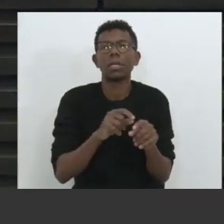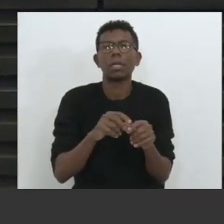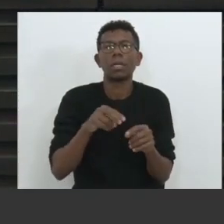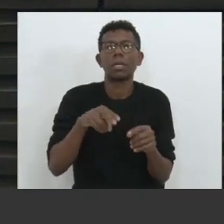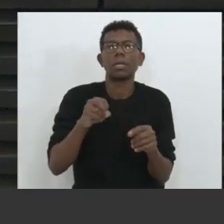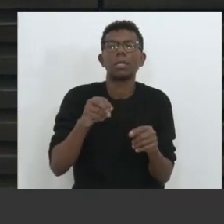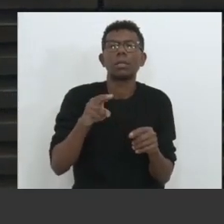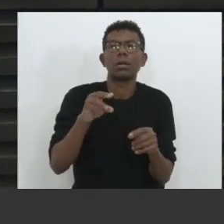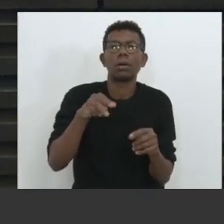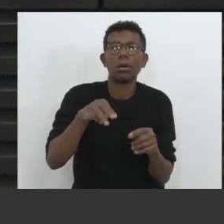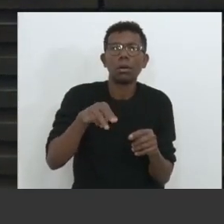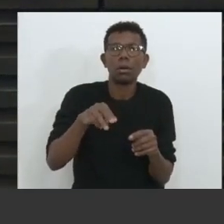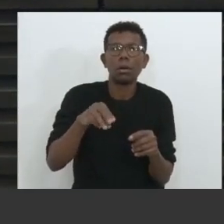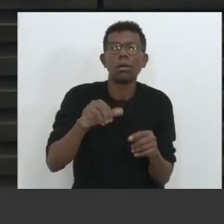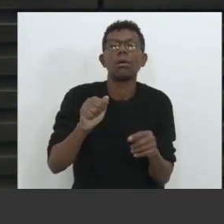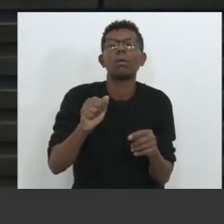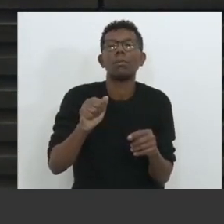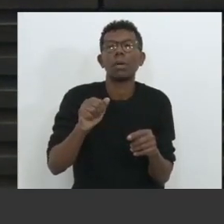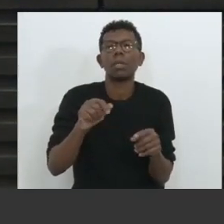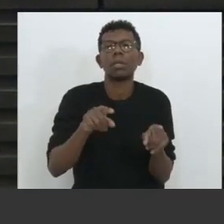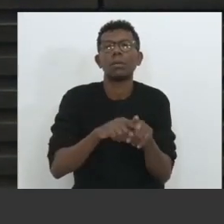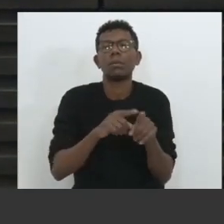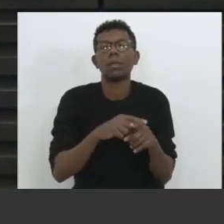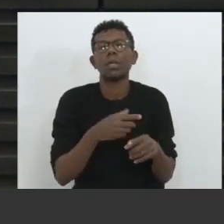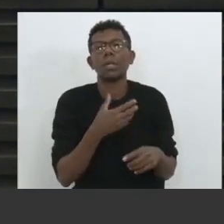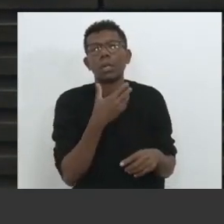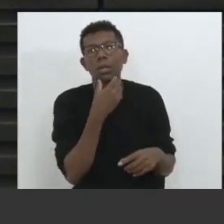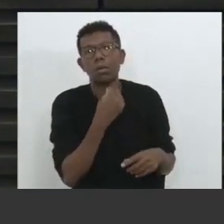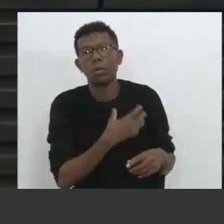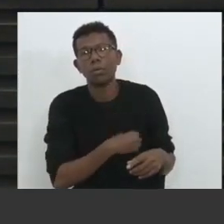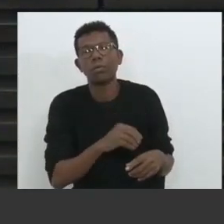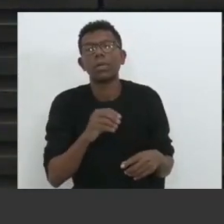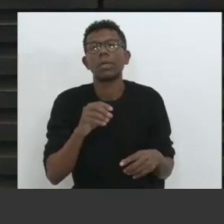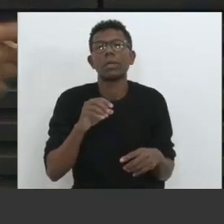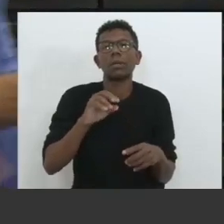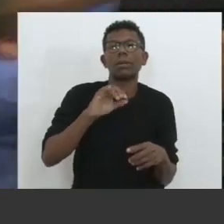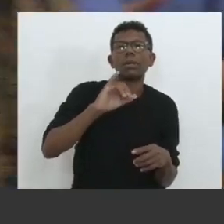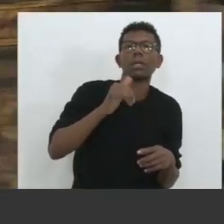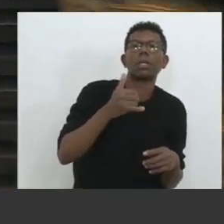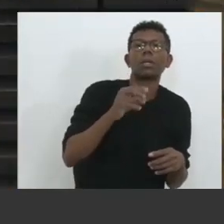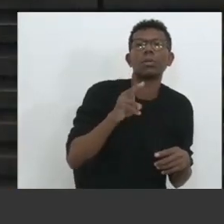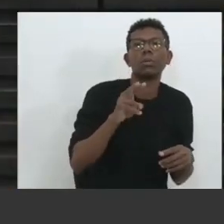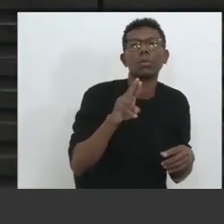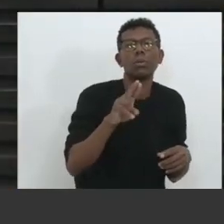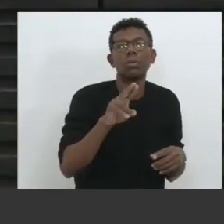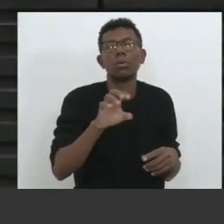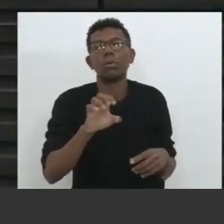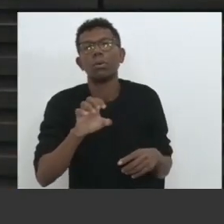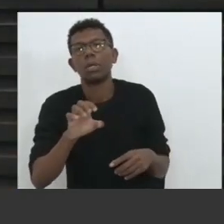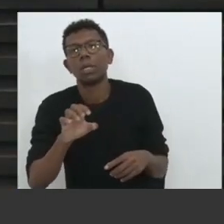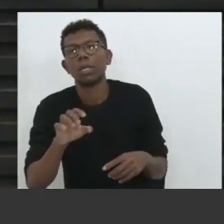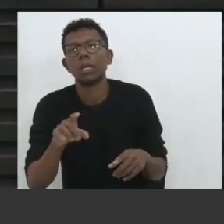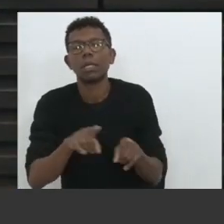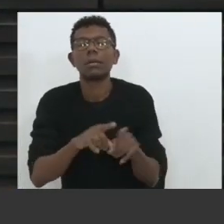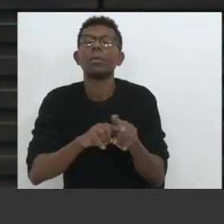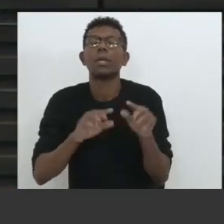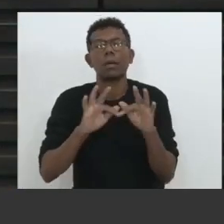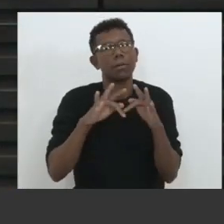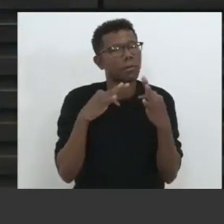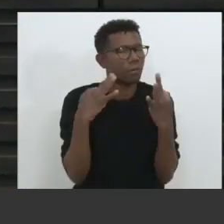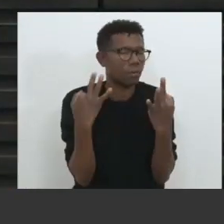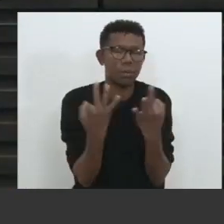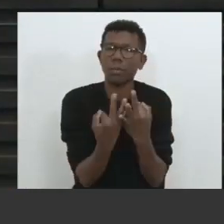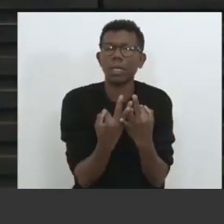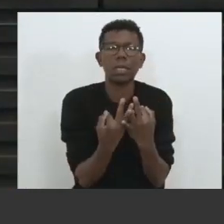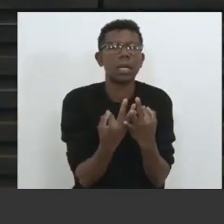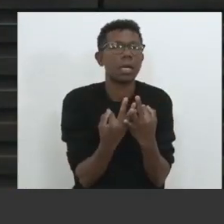Yuri Santana o filho e a Clara Santana A filha do homenageado e os familiares dos integrantes do Mamonas Assassinas